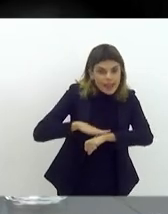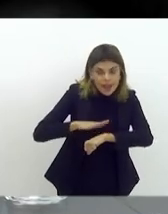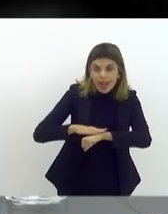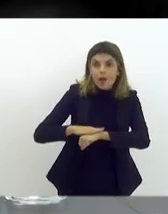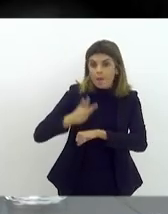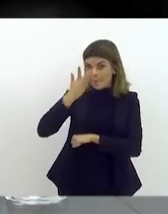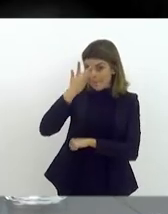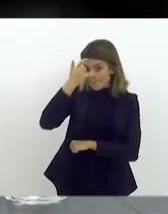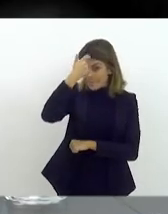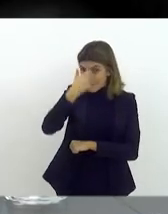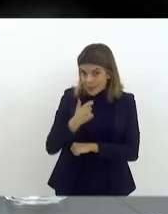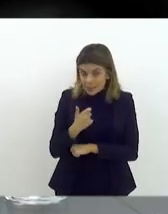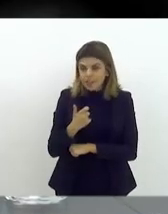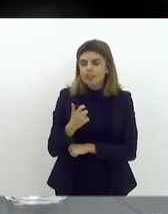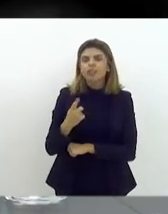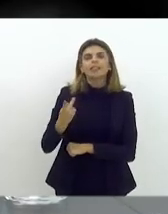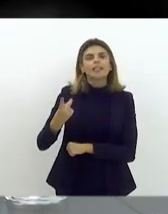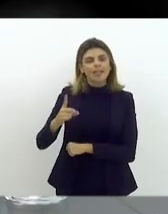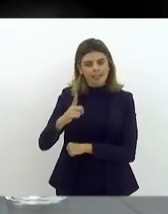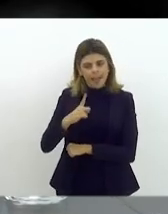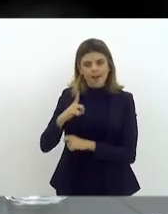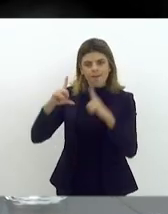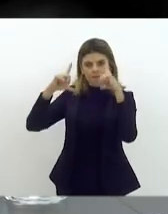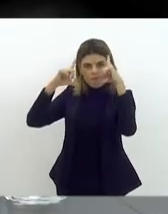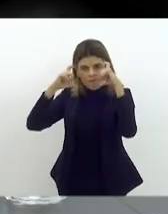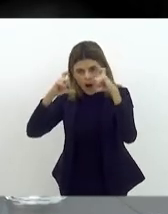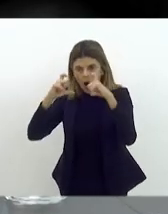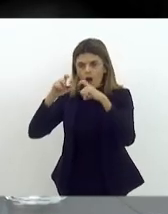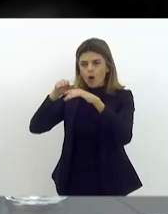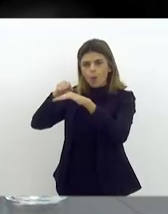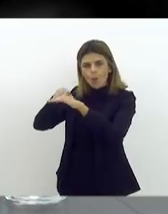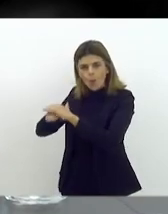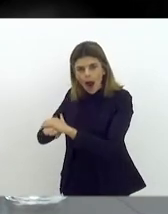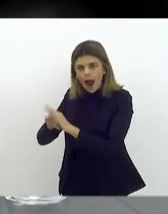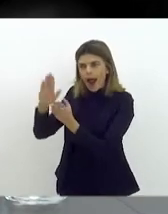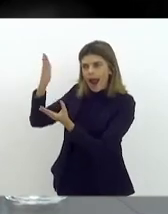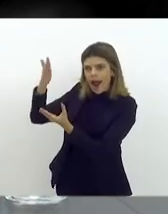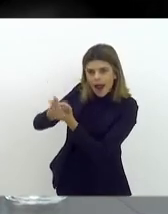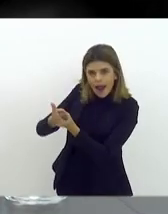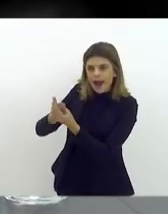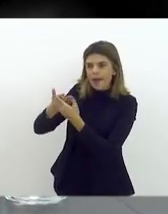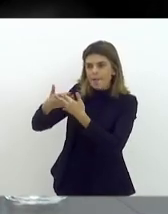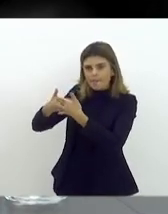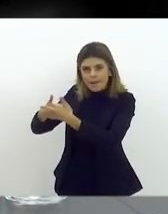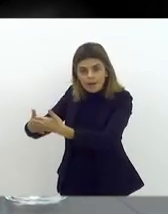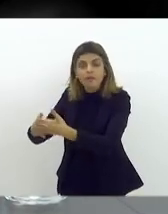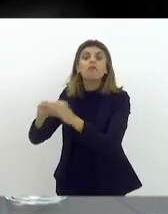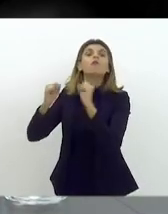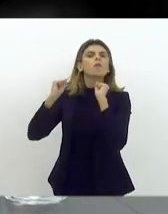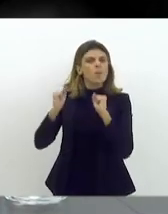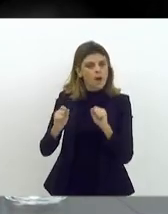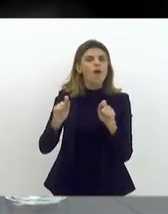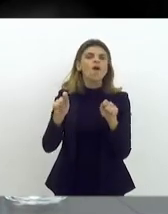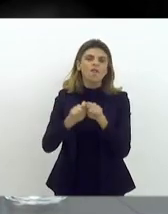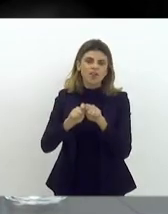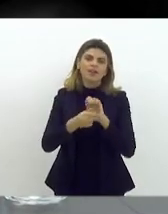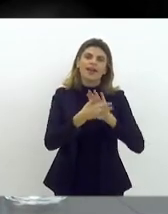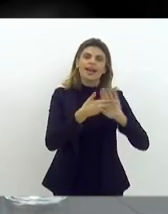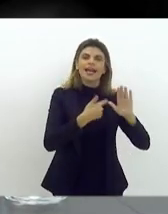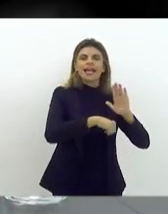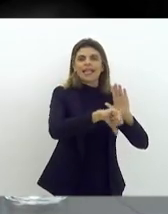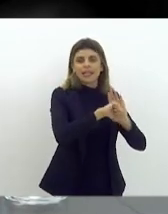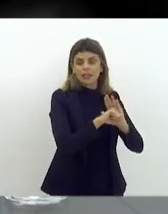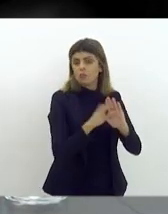enquanto aquela pessoa mantiver aquelas fotografias arquivadas armazenadas ela vai estar praticando aquele